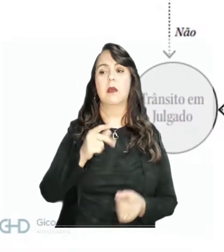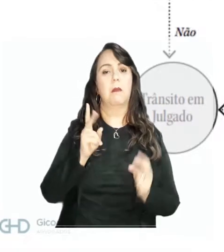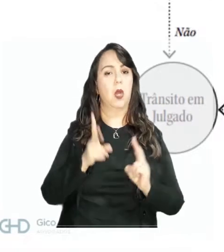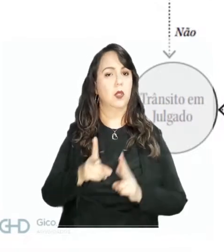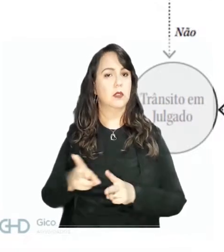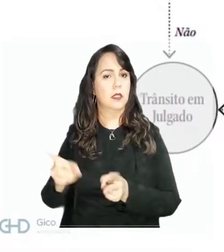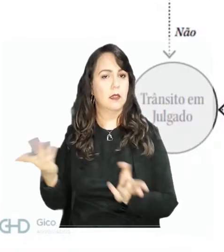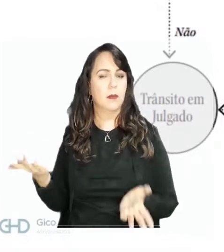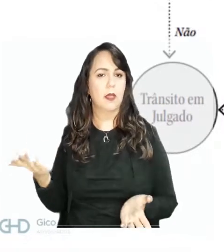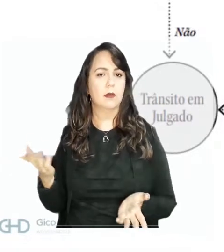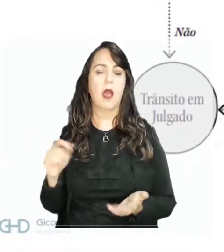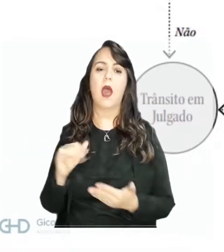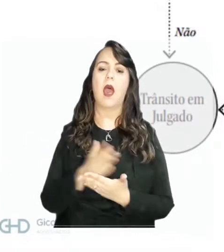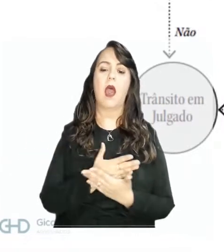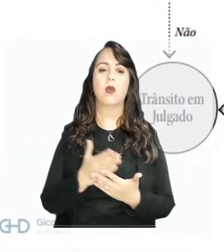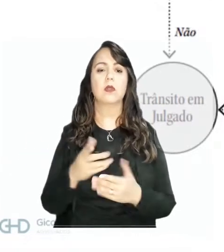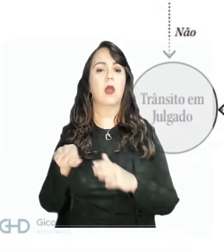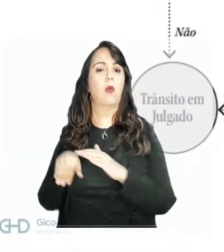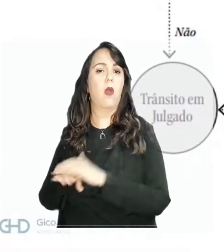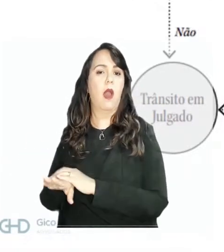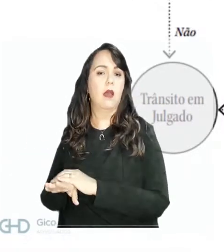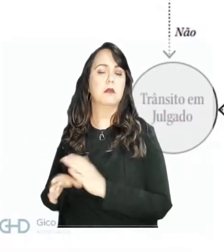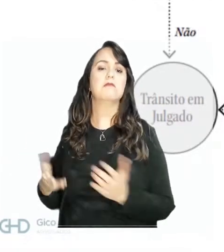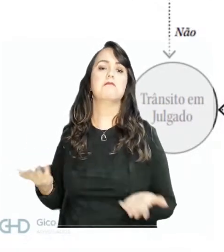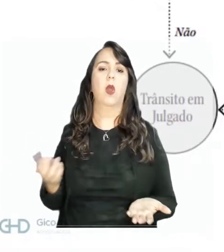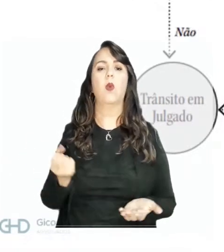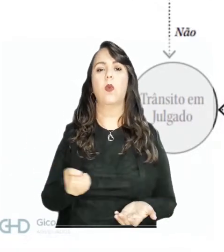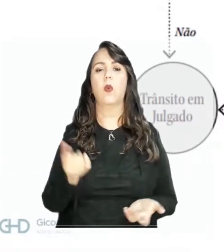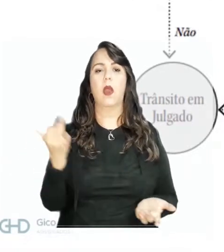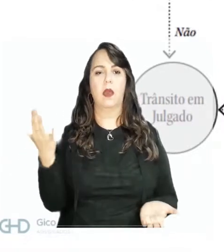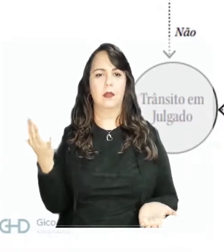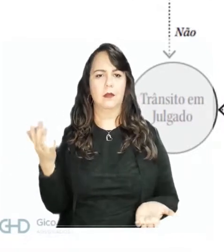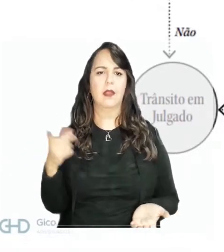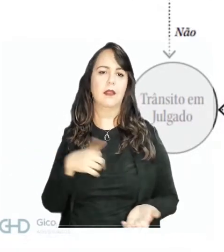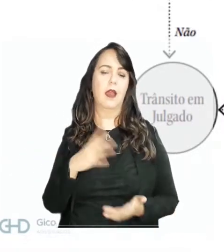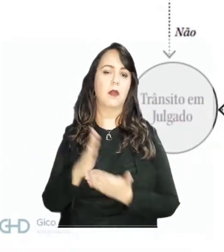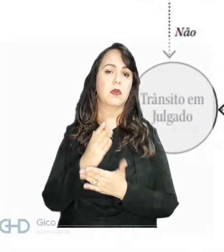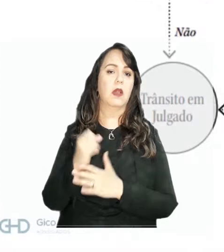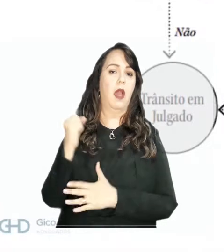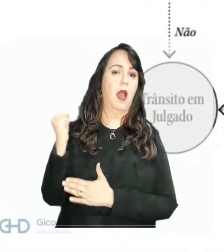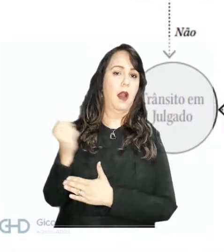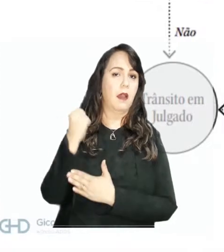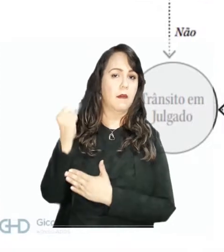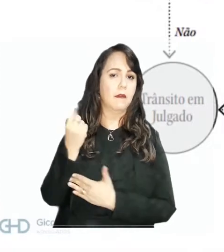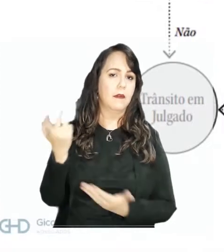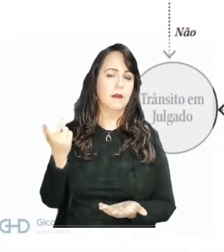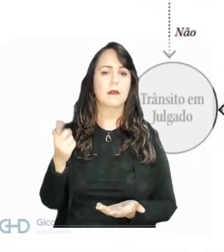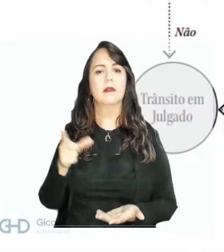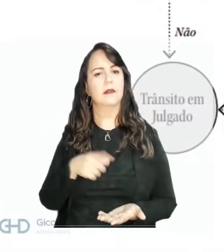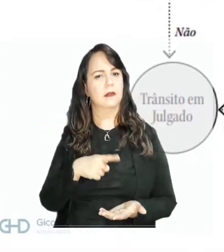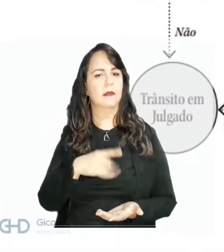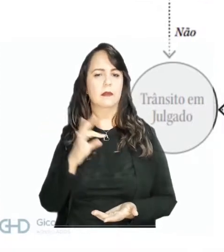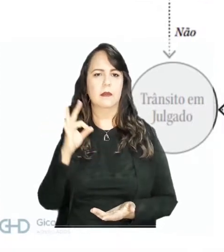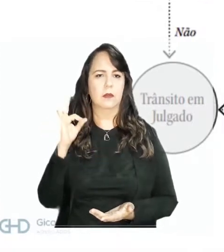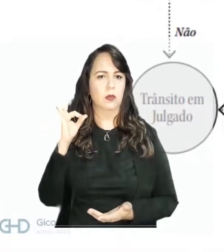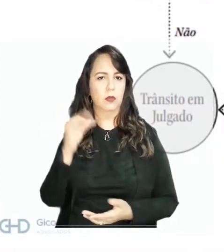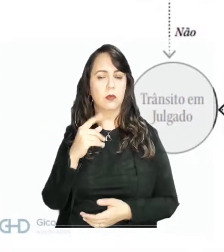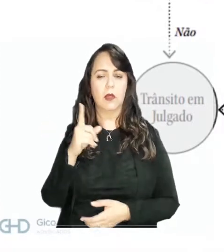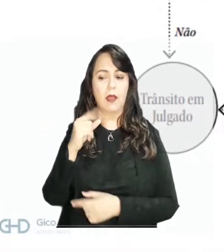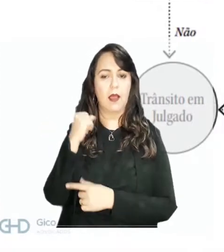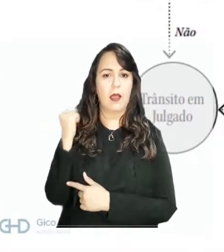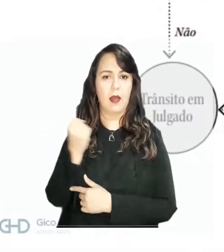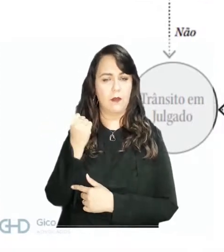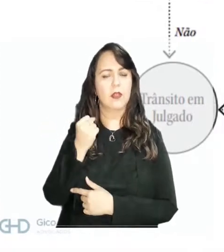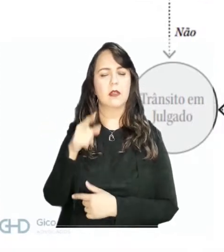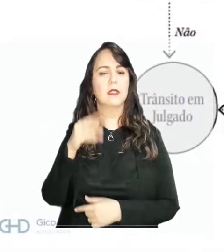denegados, quantos são agravados e quantos não são agravados? É isso que a jurimetria é capaz de dizer. E, além